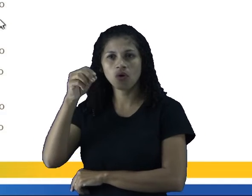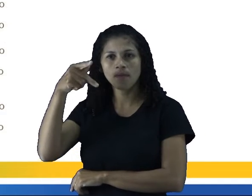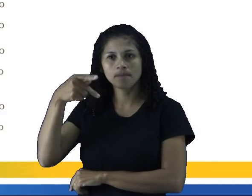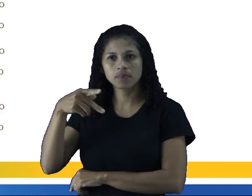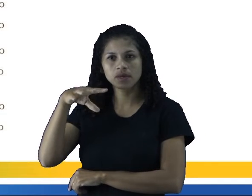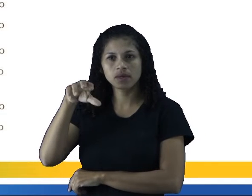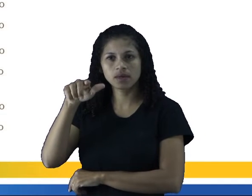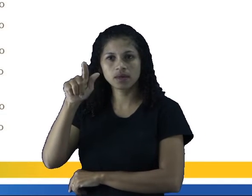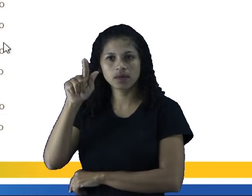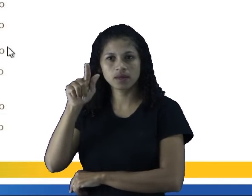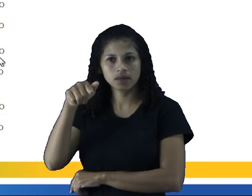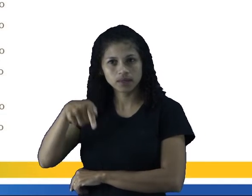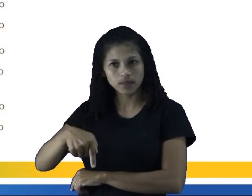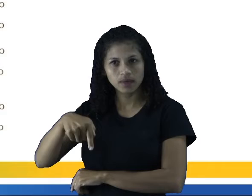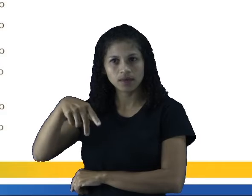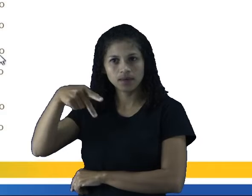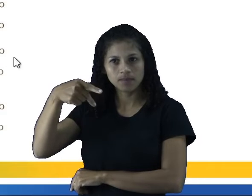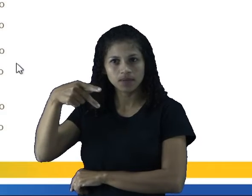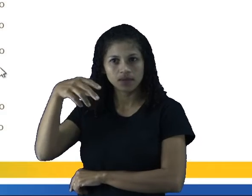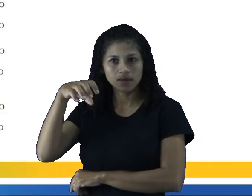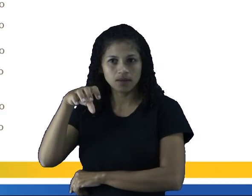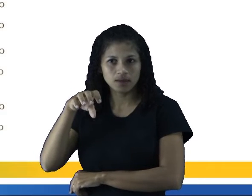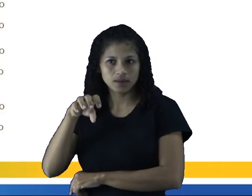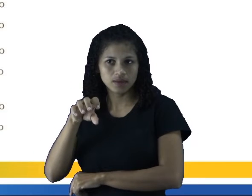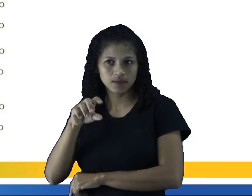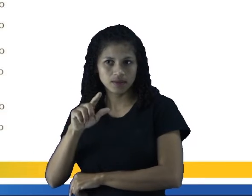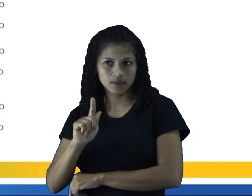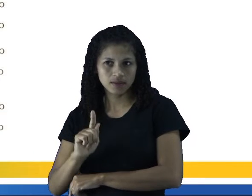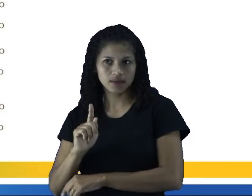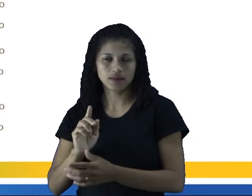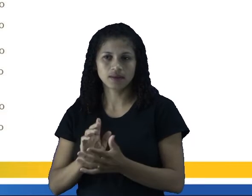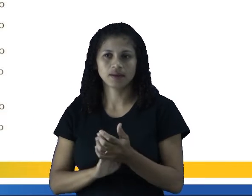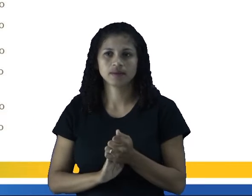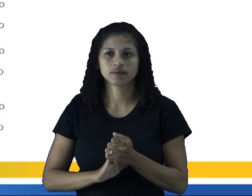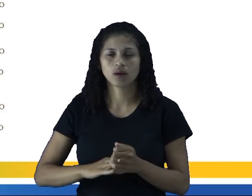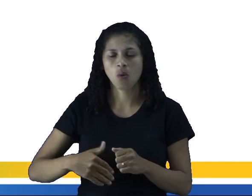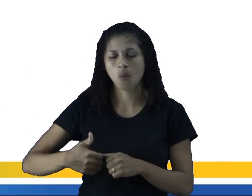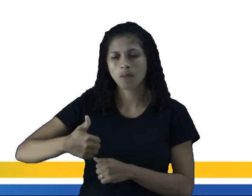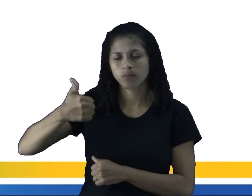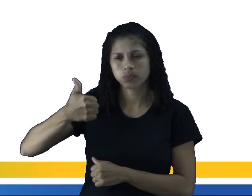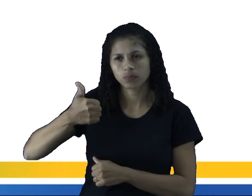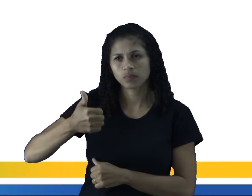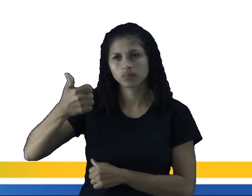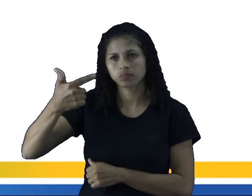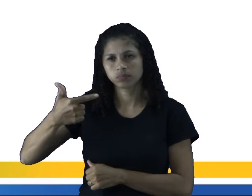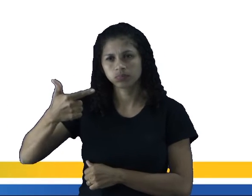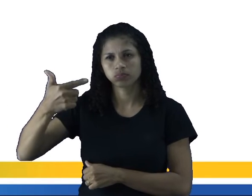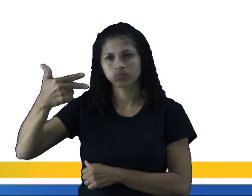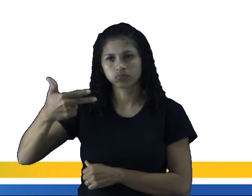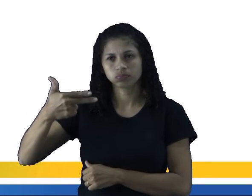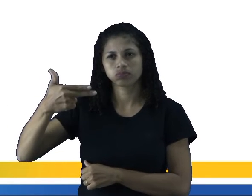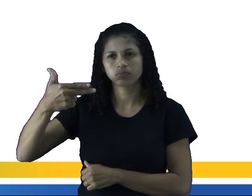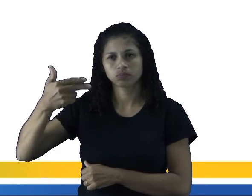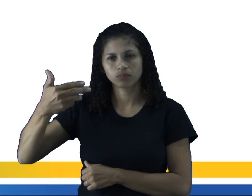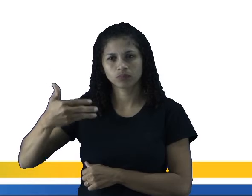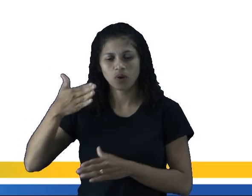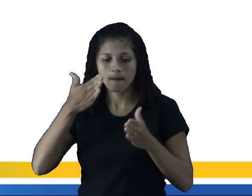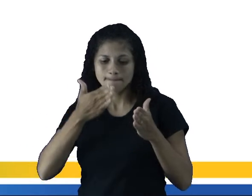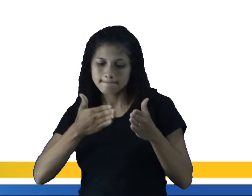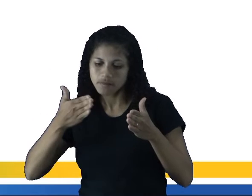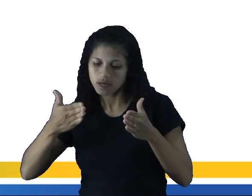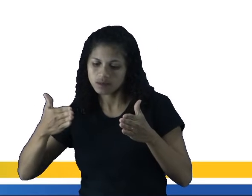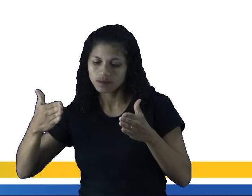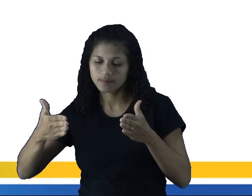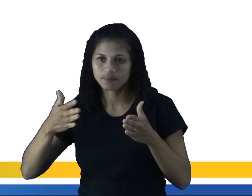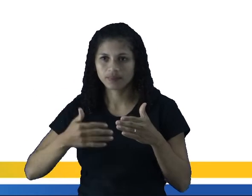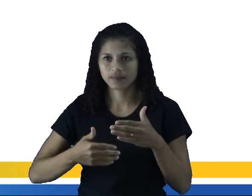3, 4, o 5º período, o 6º período e o 7º período. E o que isso implica, né? Então o período vai definir o quê?